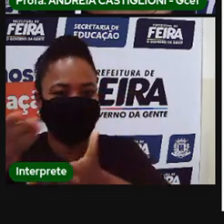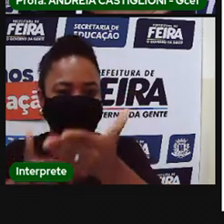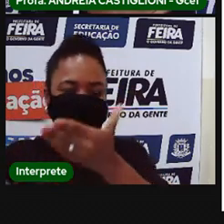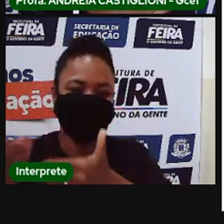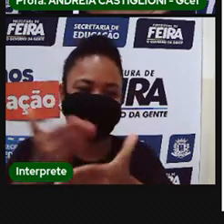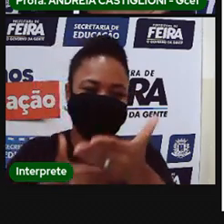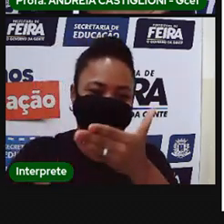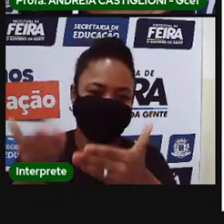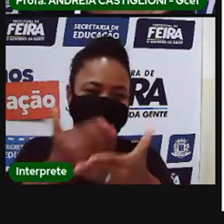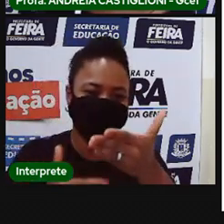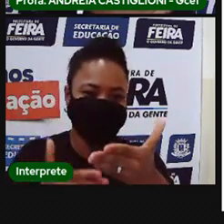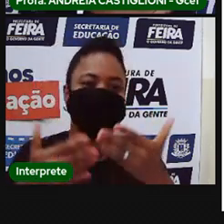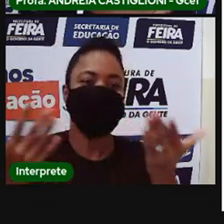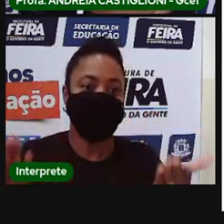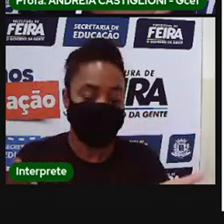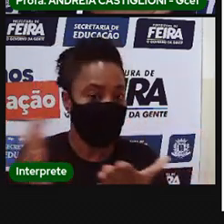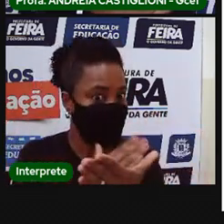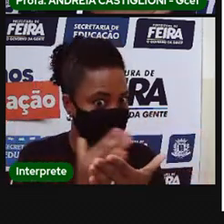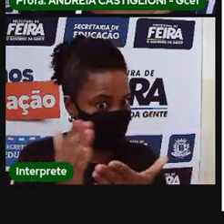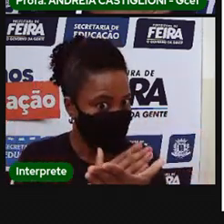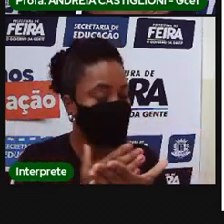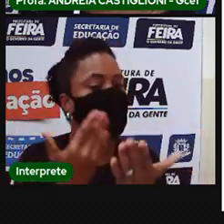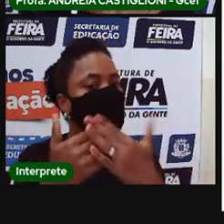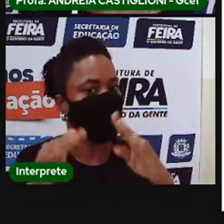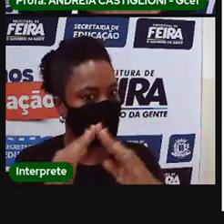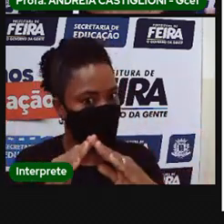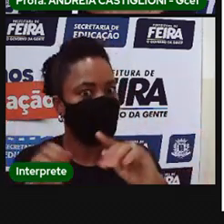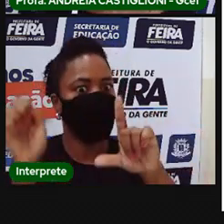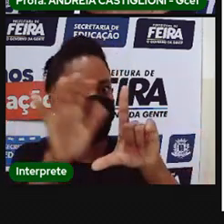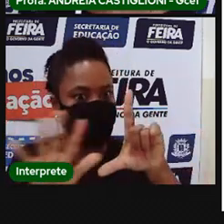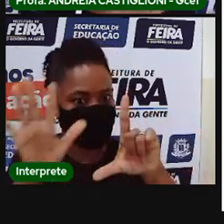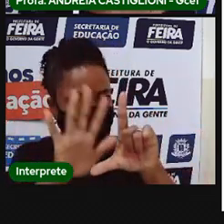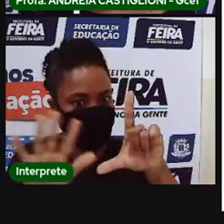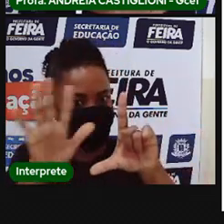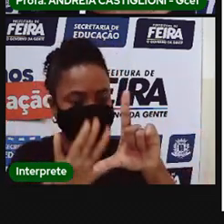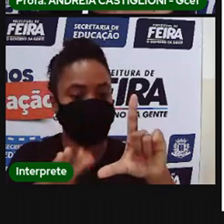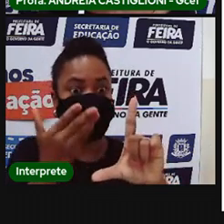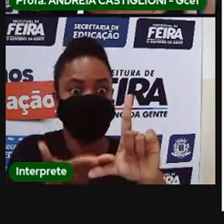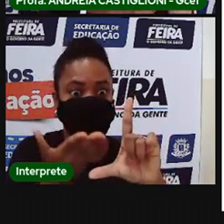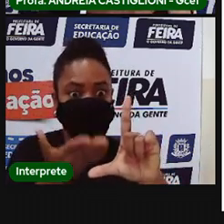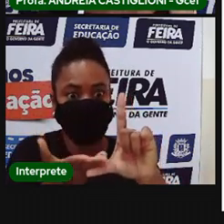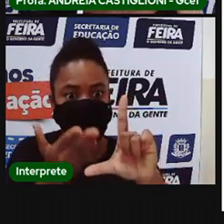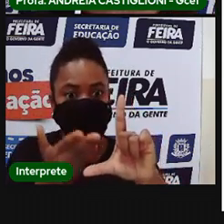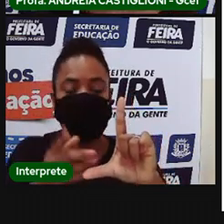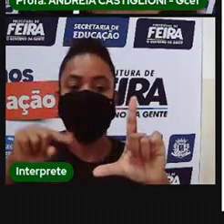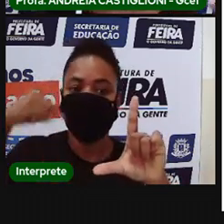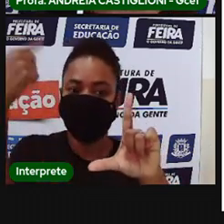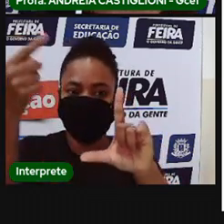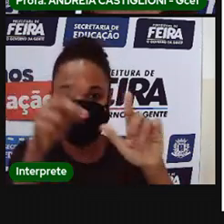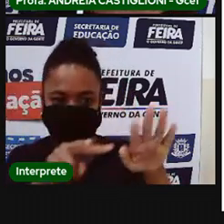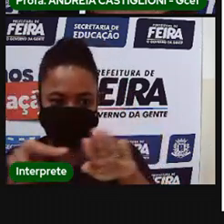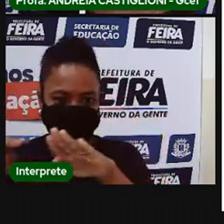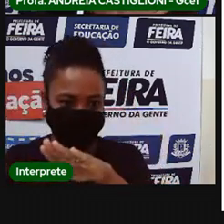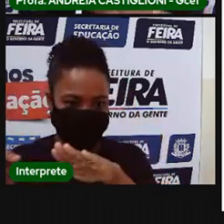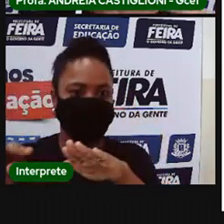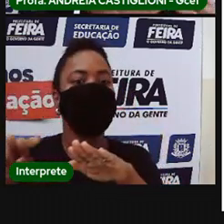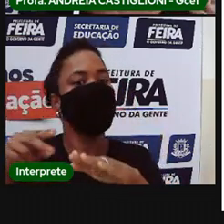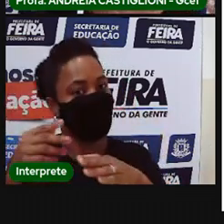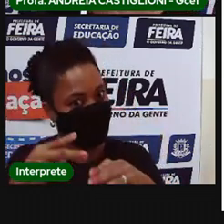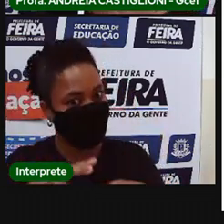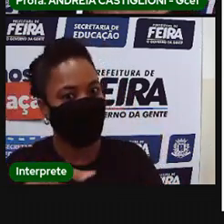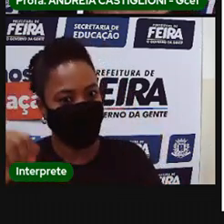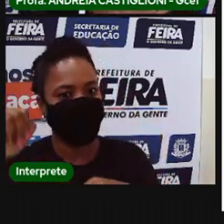ter encontros pelo Google Meet com os seus professores. Outras escolas a partir da semana que vem. Então, a gente está retomando